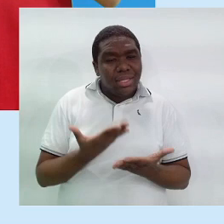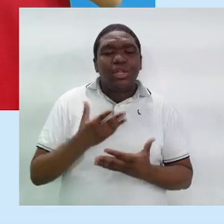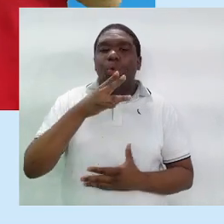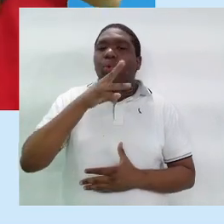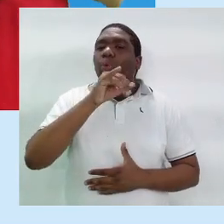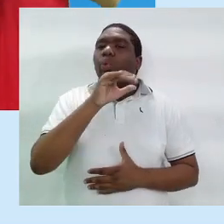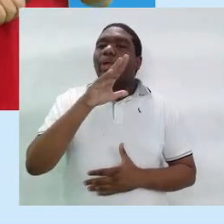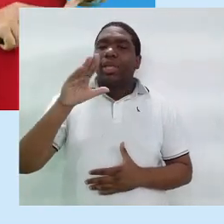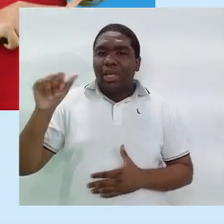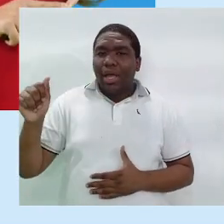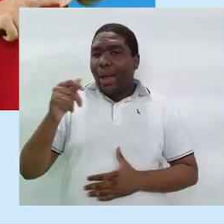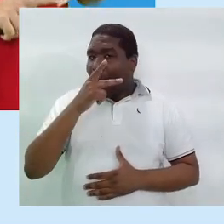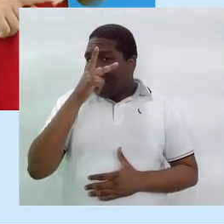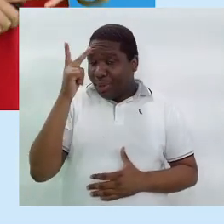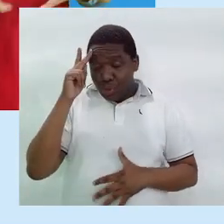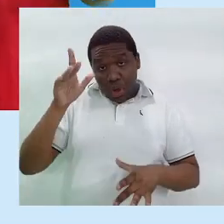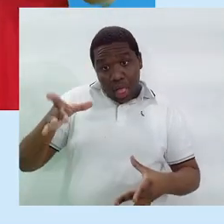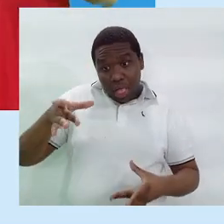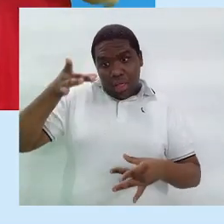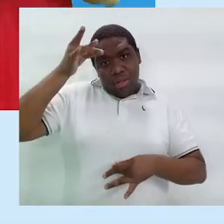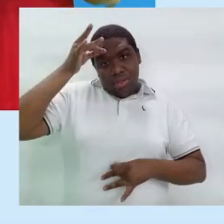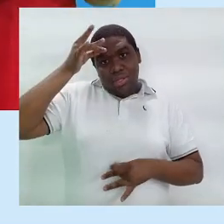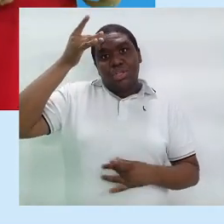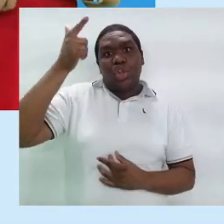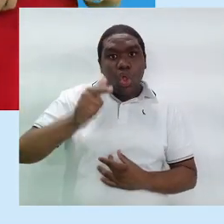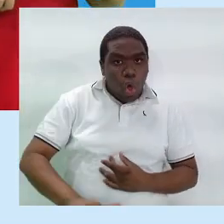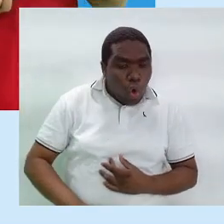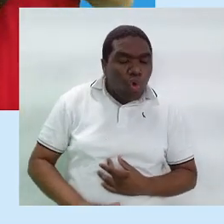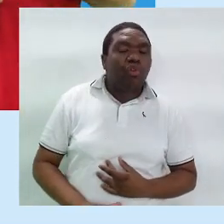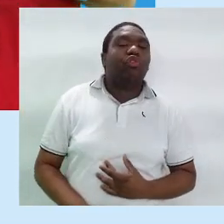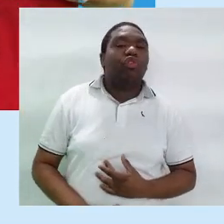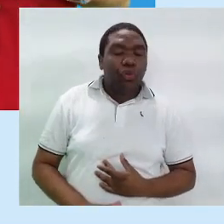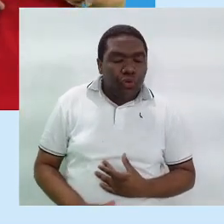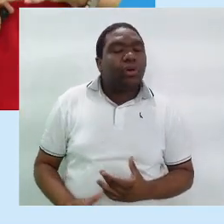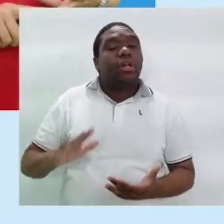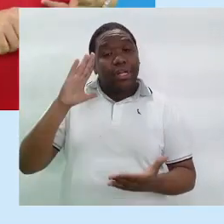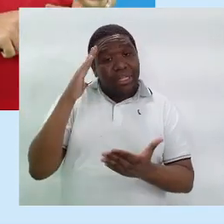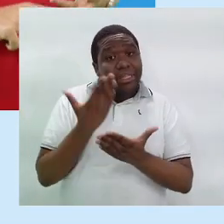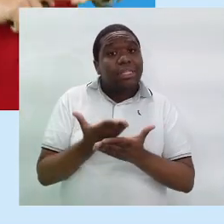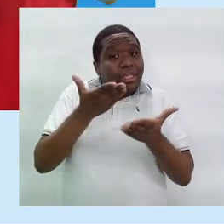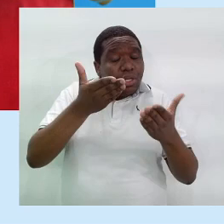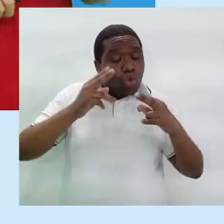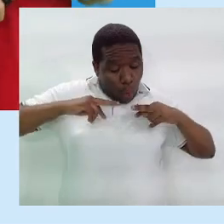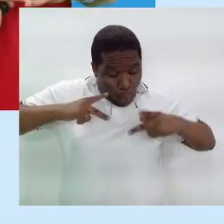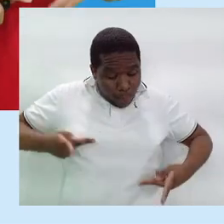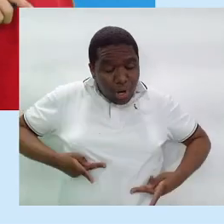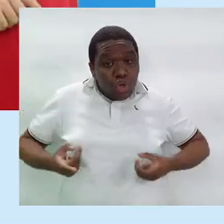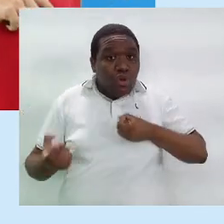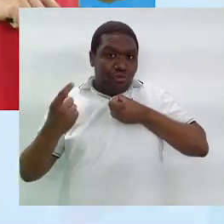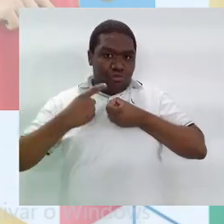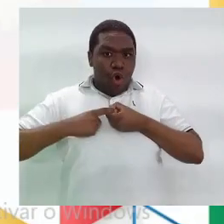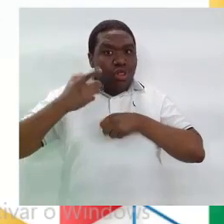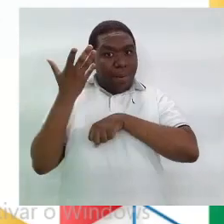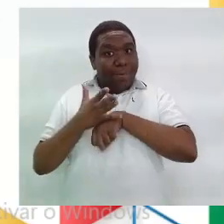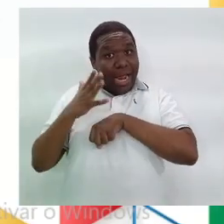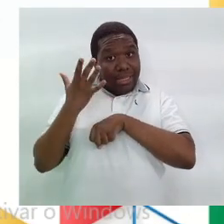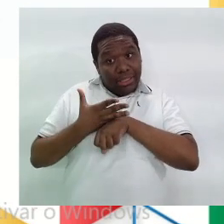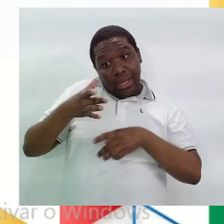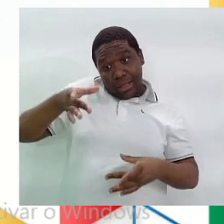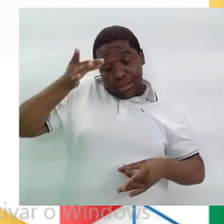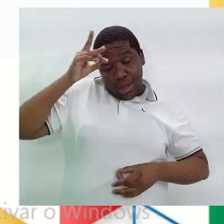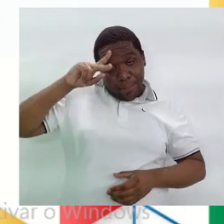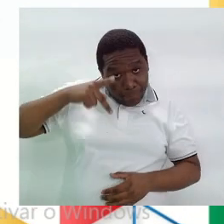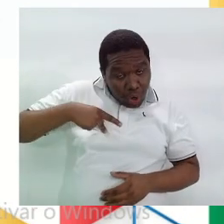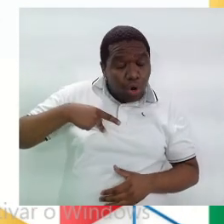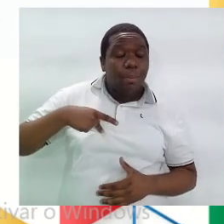Veja só, a reencarnação, eles acreditam que todas as ações humanas voltam para quem as praticou, né, que é a